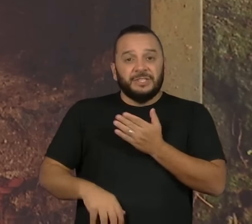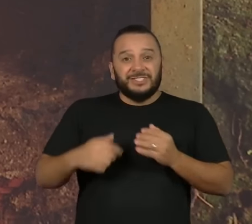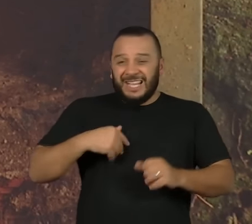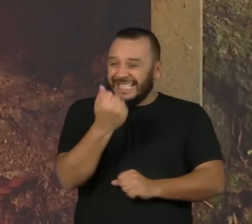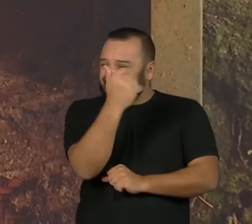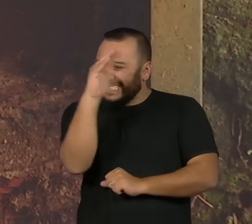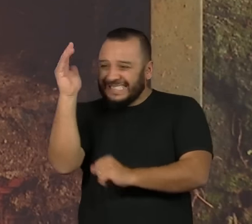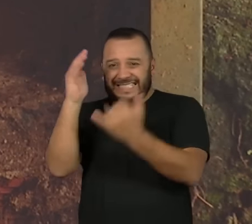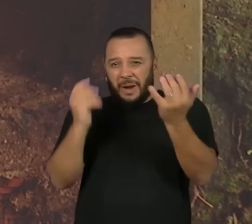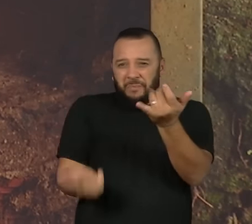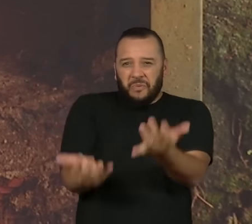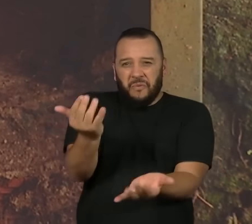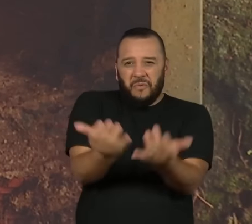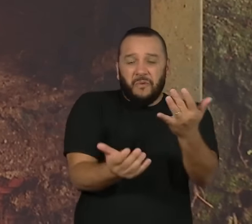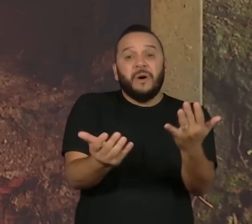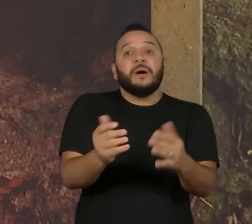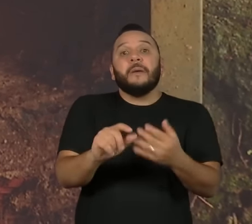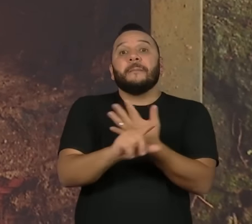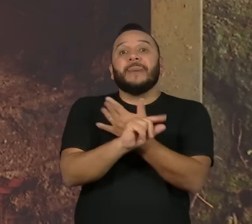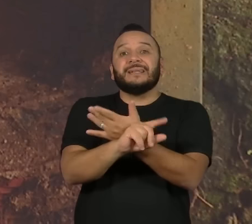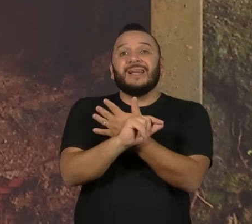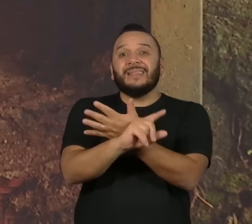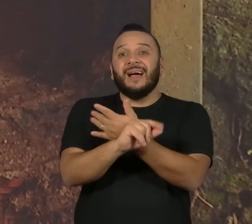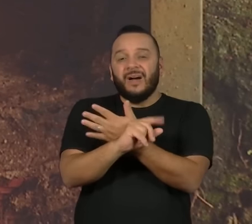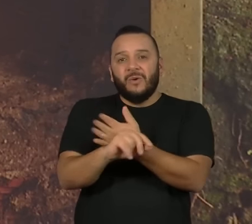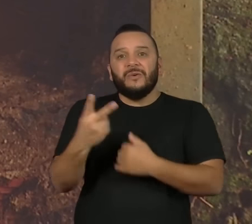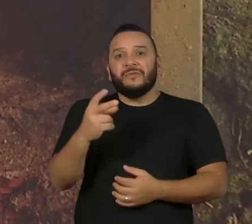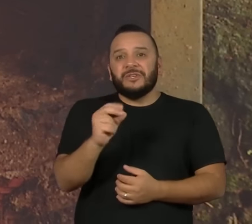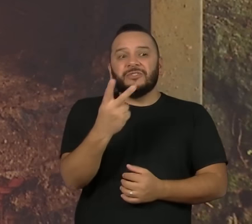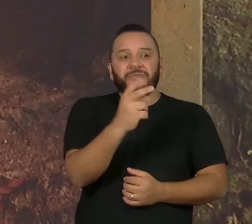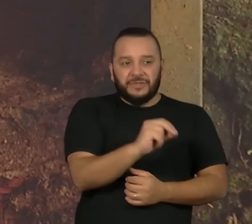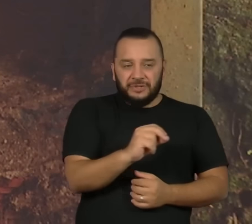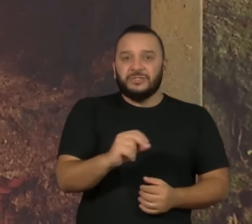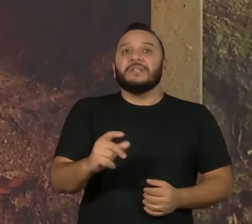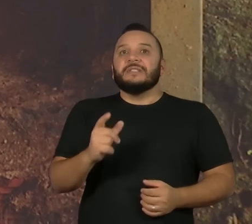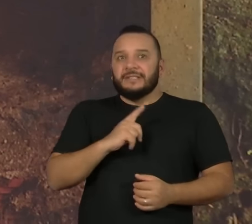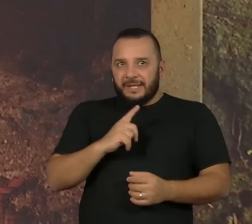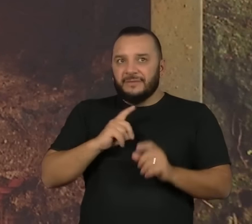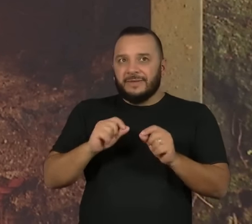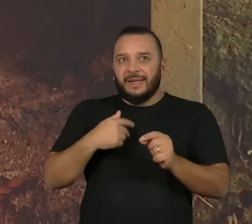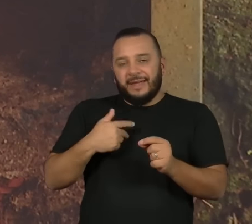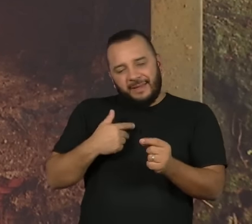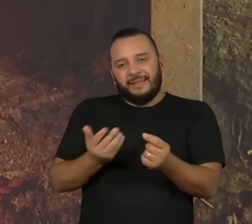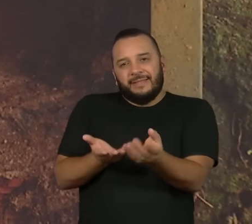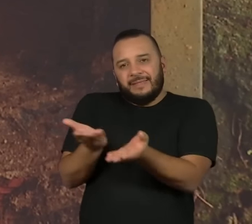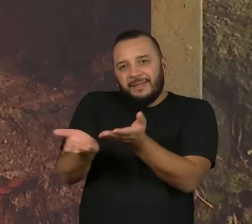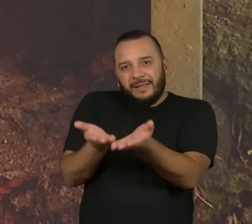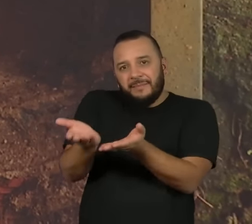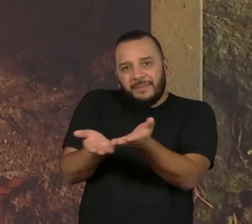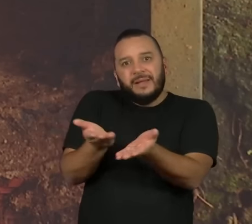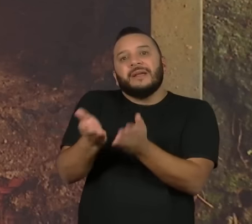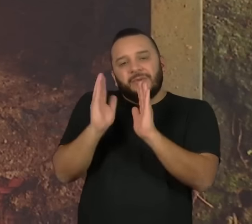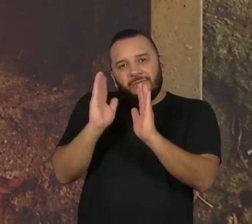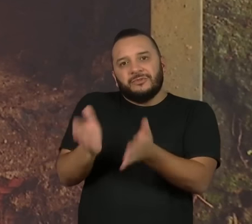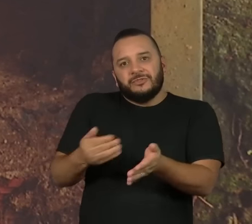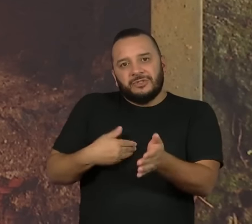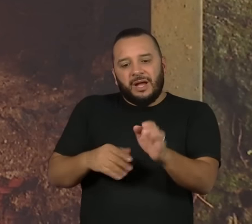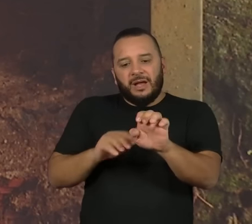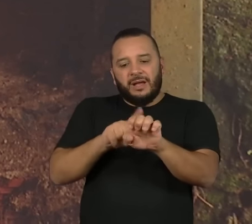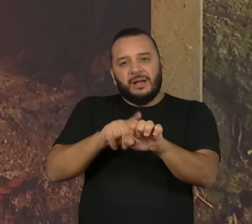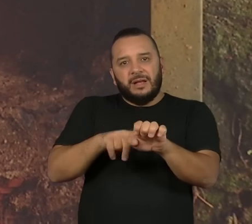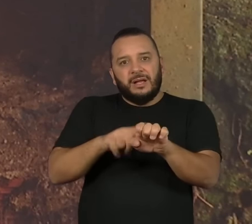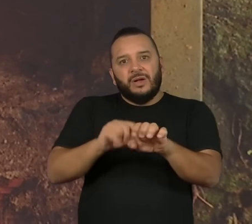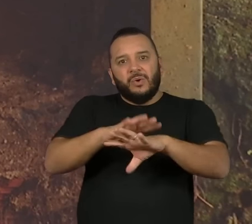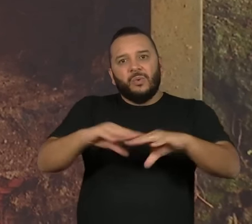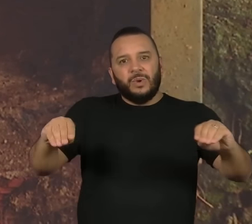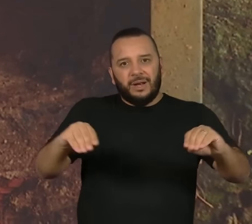em 2020, ao acordar depois de um tratamento com células-tronco. Edições anteriores do concurso